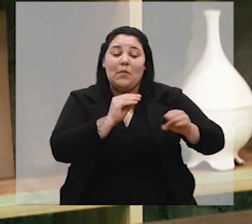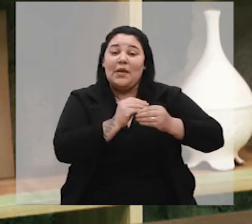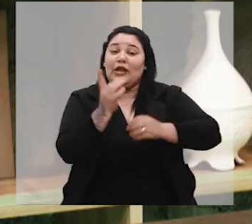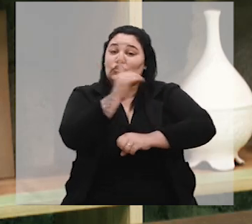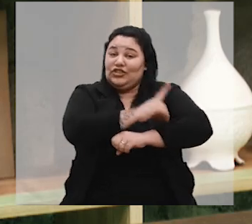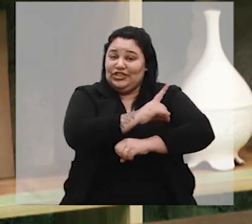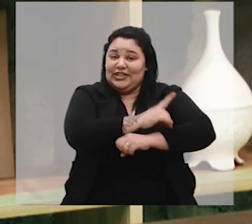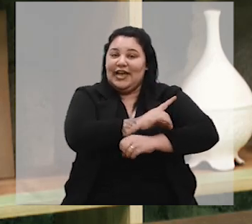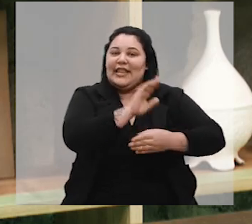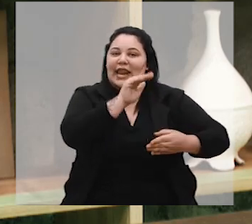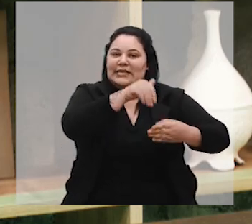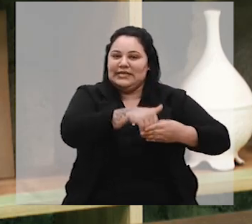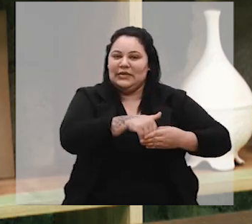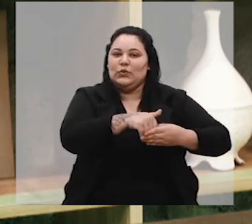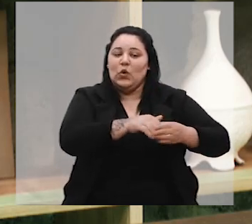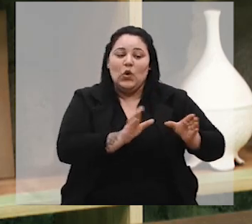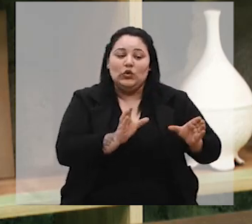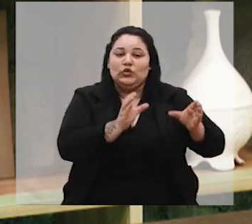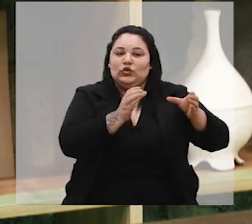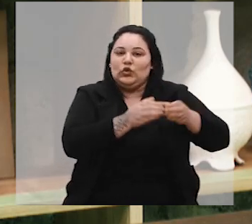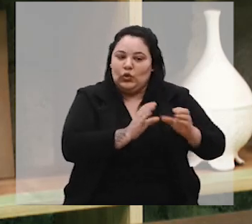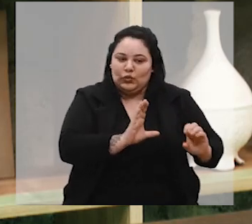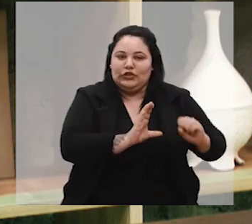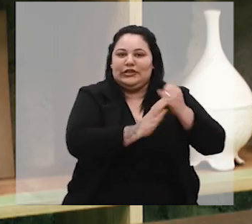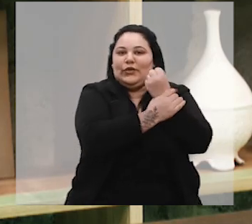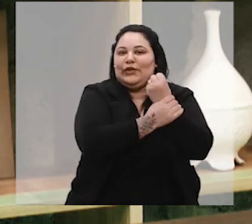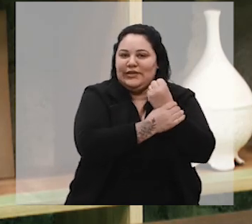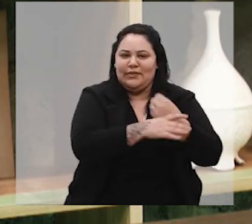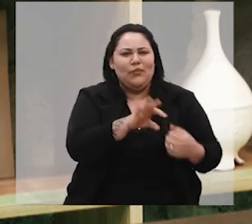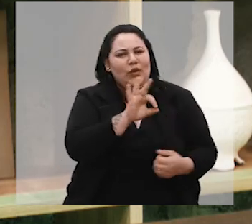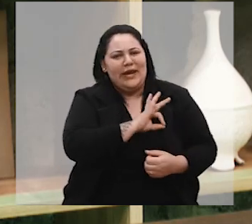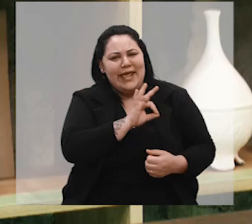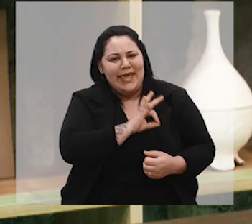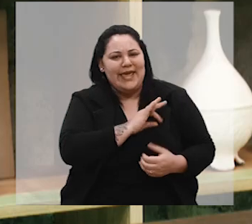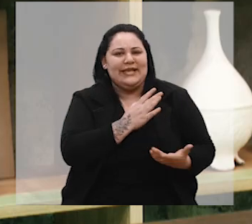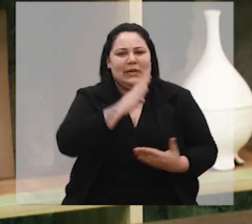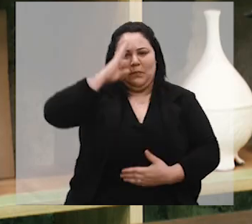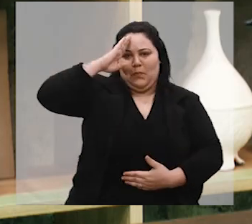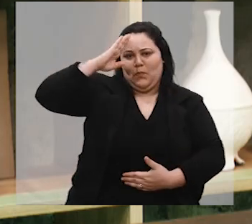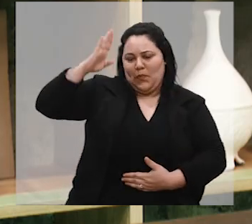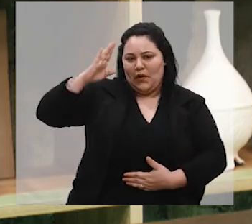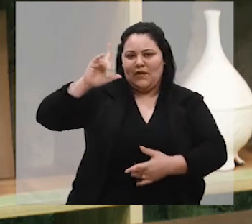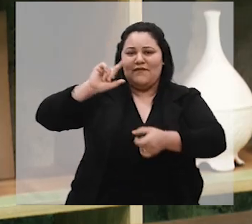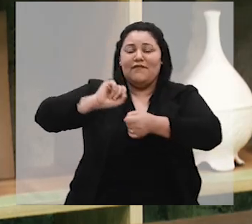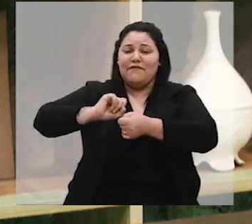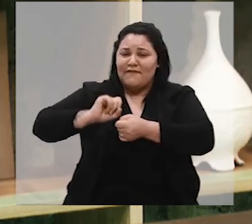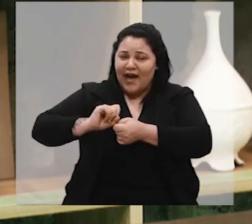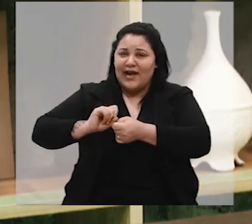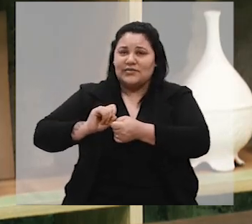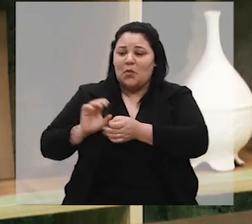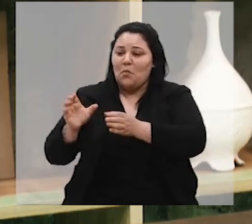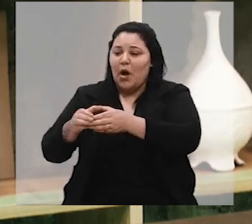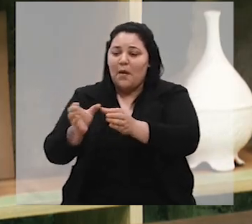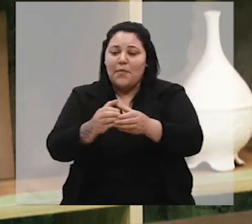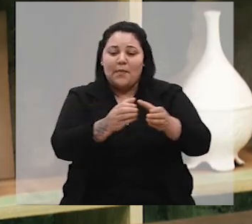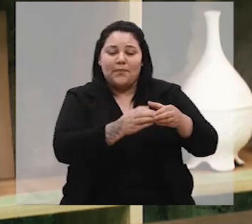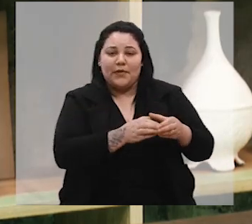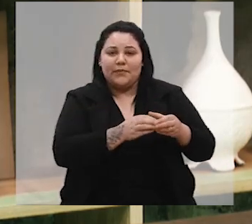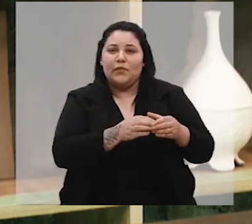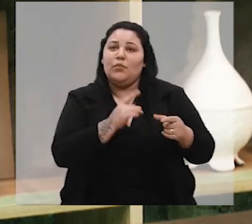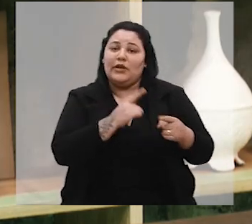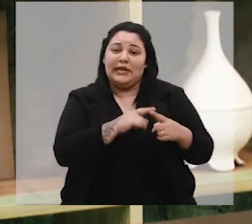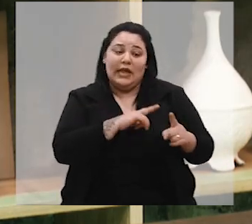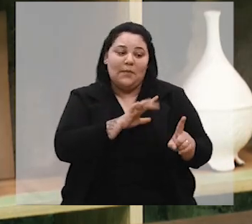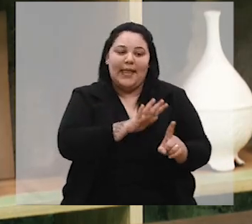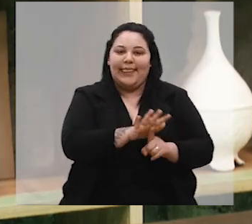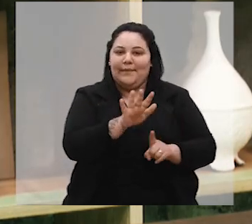dia da eleição também, as forças de segurança fazem um grande movimento para garantir, né, esse aumento efetivo, porque se tem uma demanda